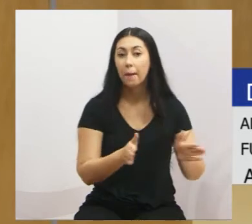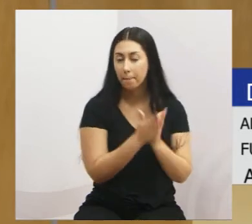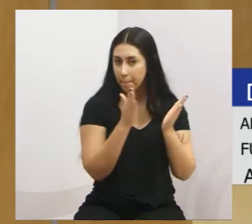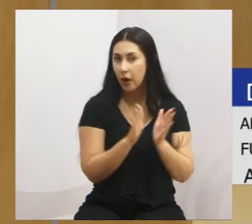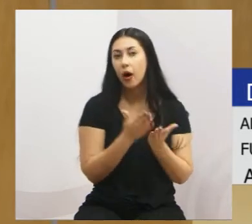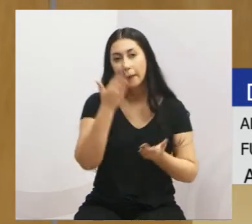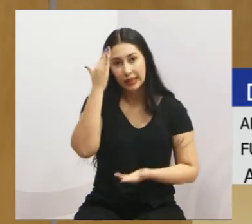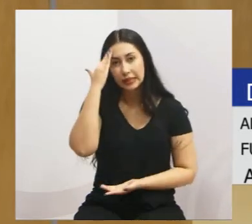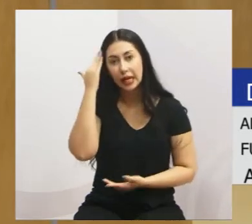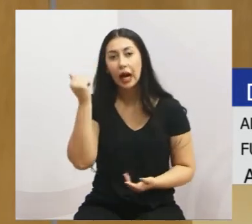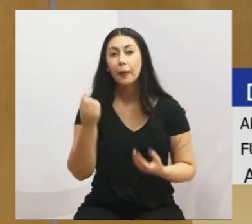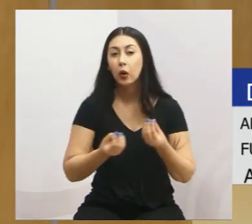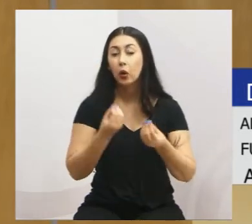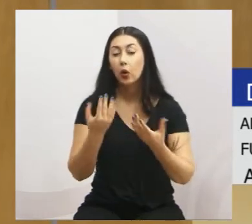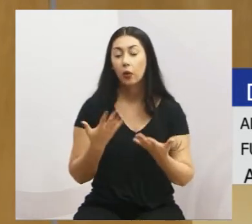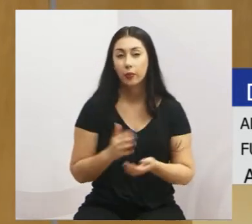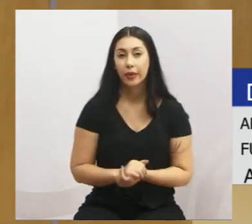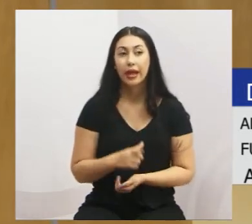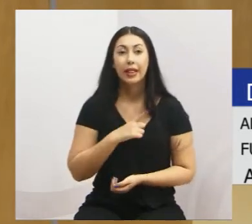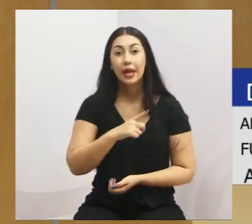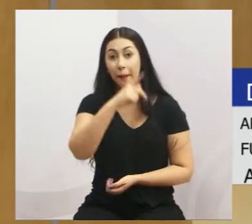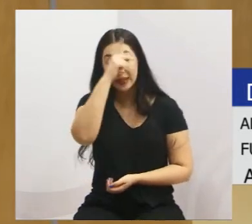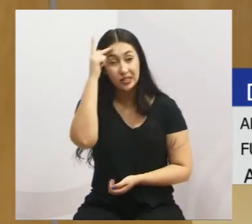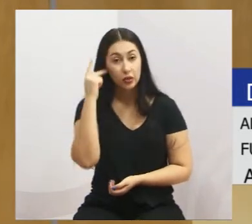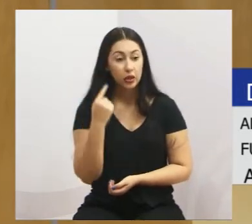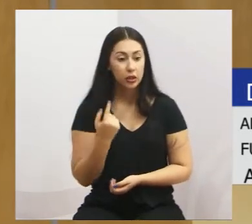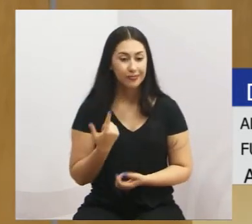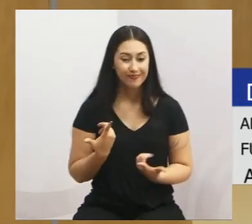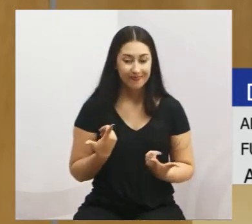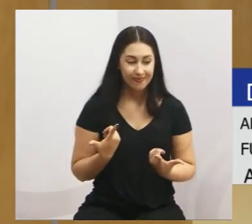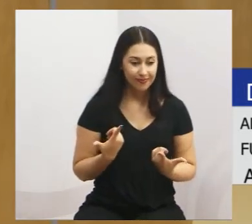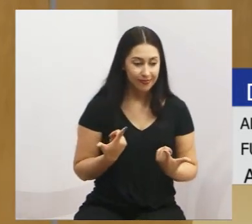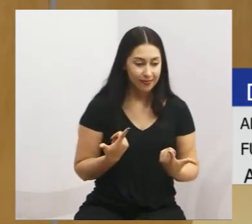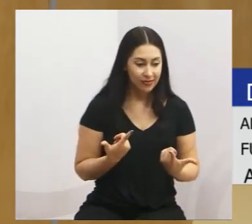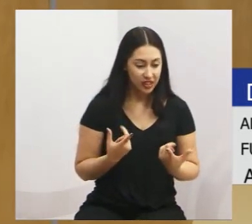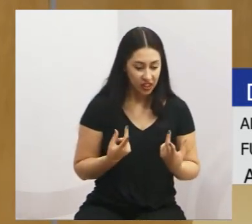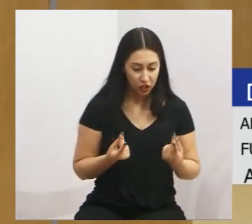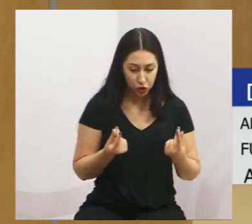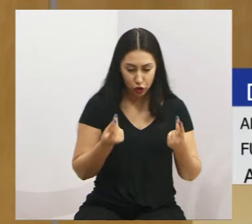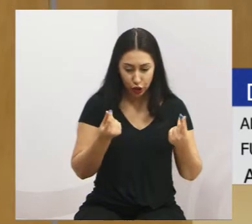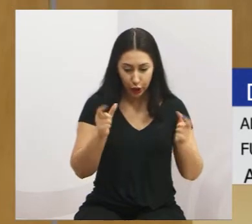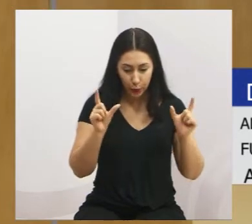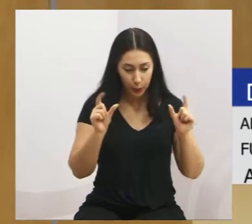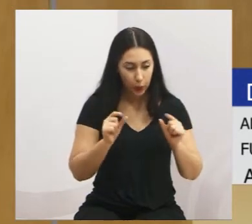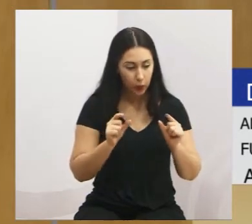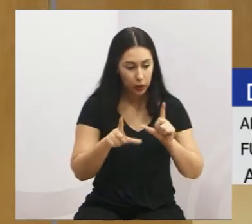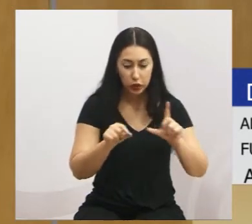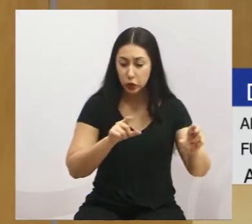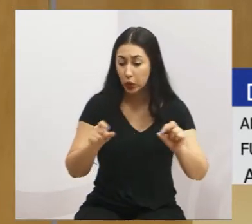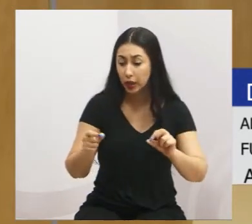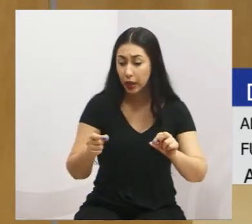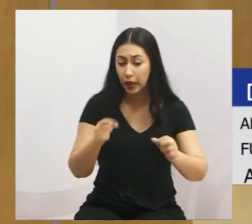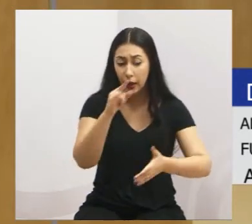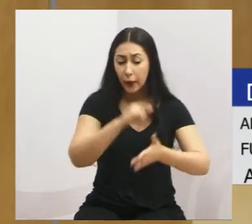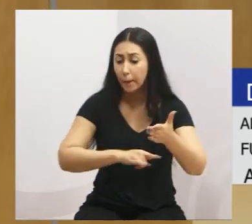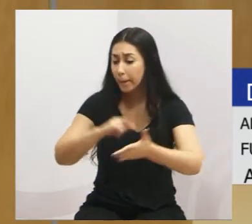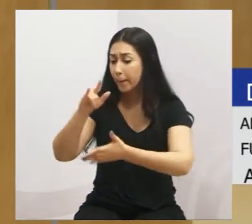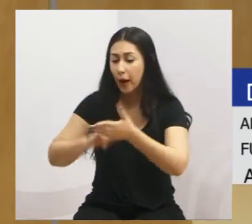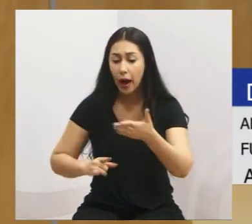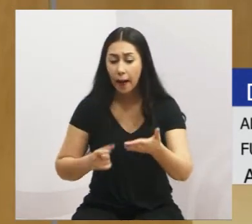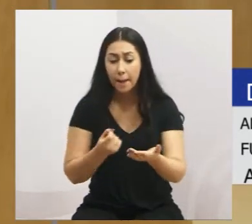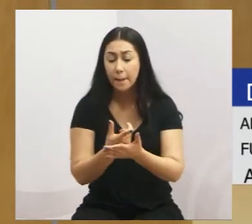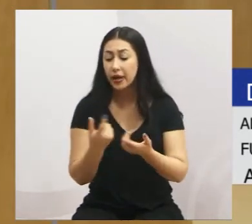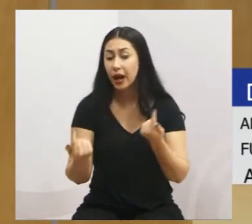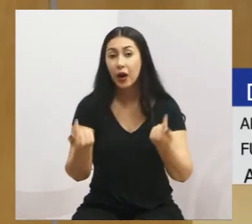eu estou falando. Tem pessoas que um mês elege escolher pagar aluguel e o outro mês elege comprar comida. Mas